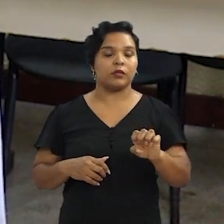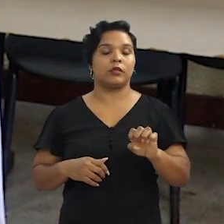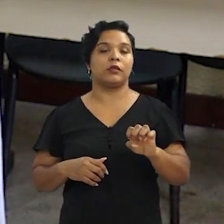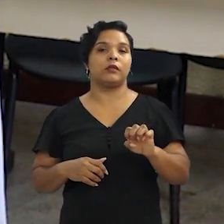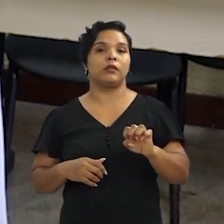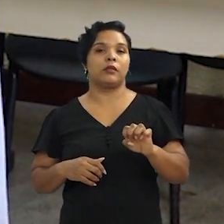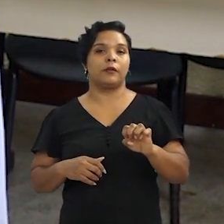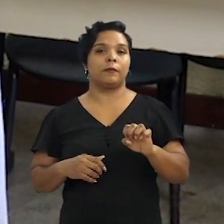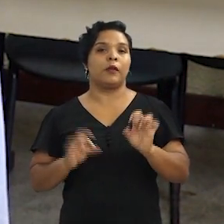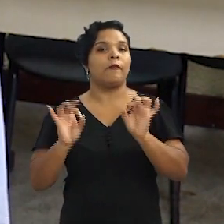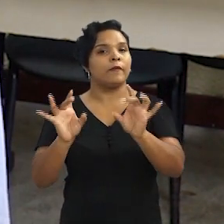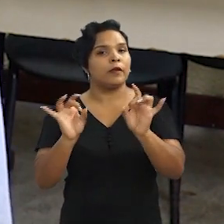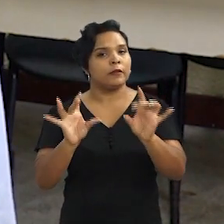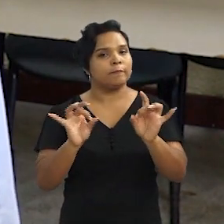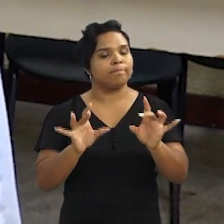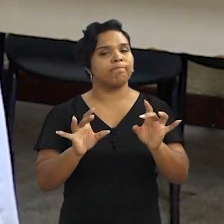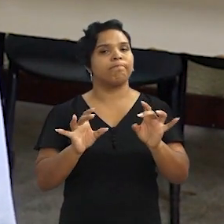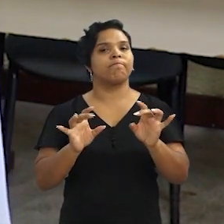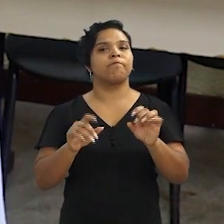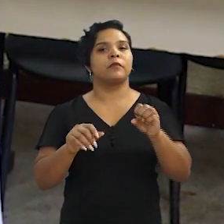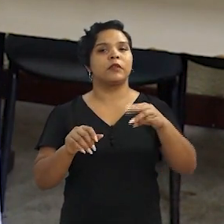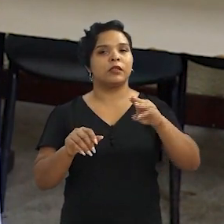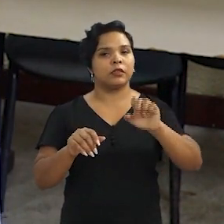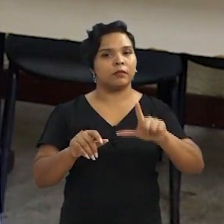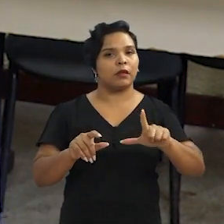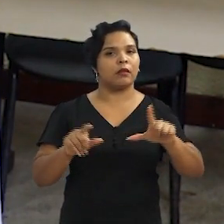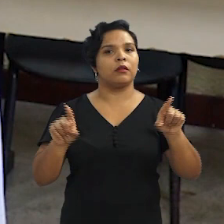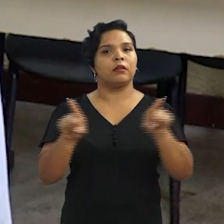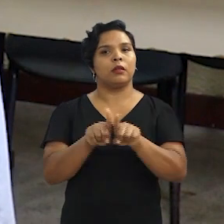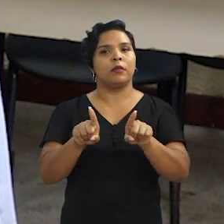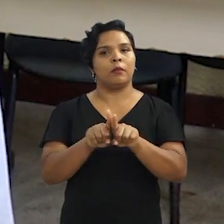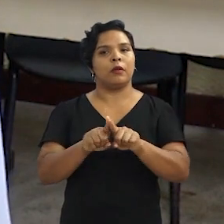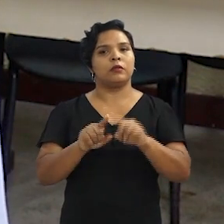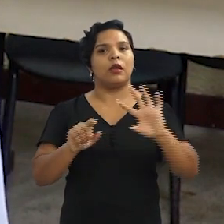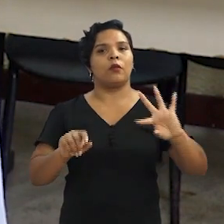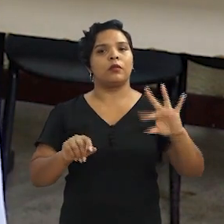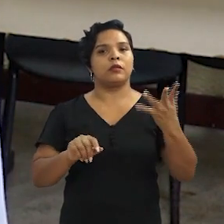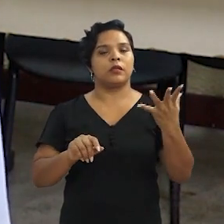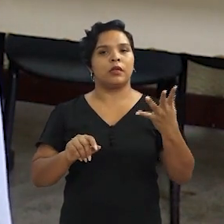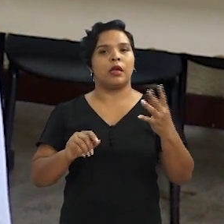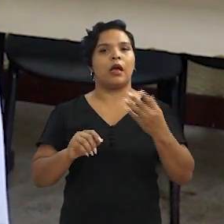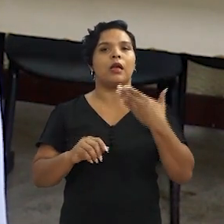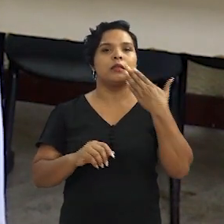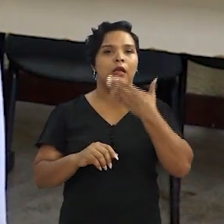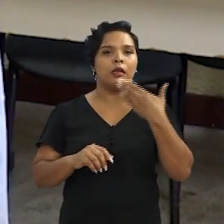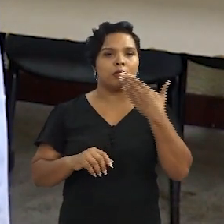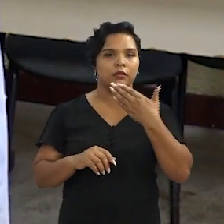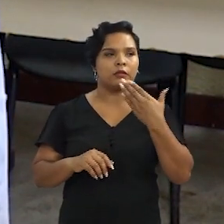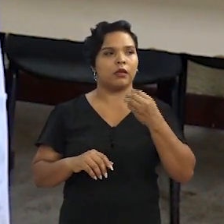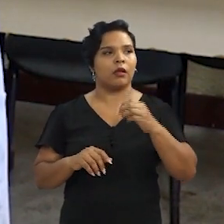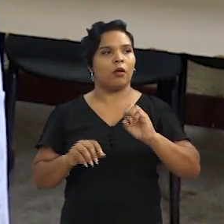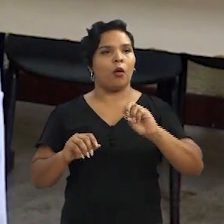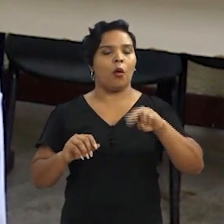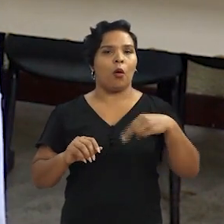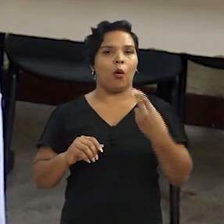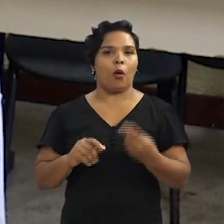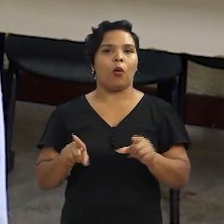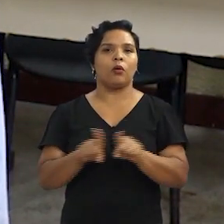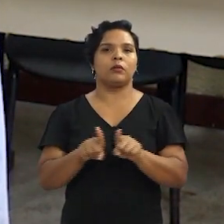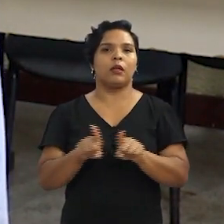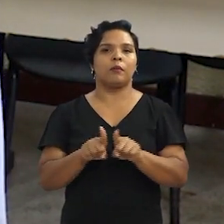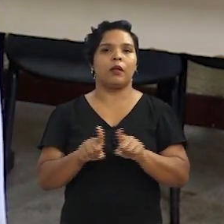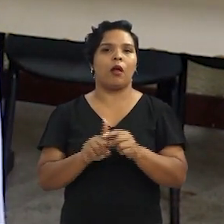comerciais. Como esse mel ele é mais viscoso, pode ocorrer a adição de água, ou então esse mel ele